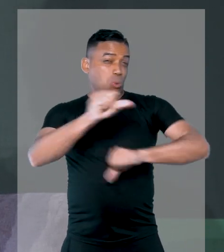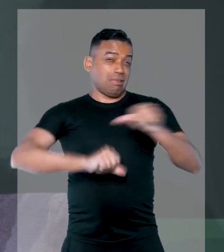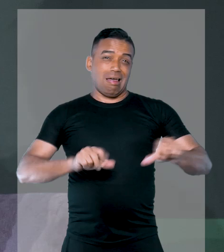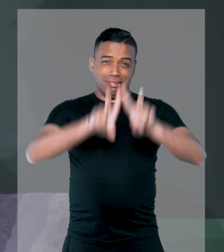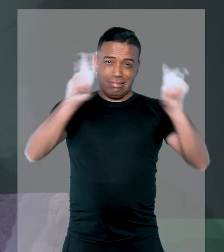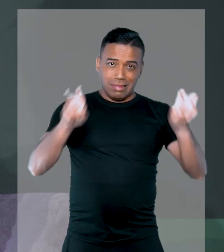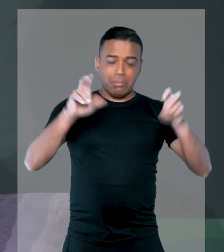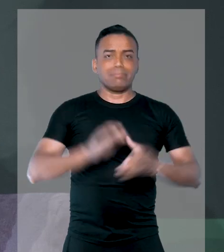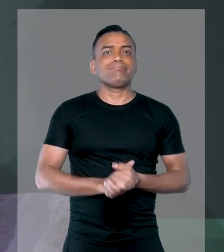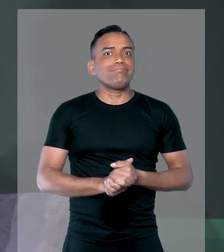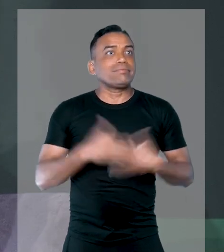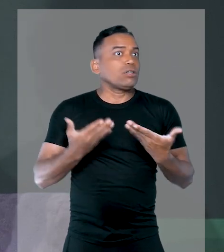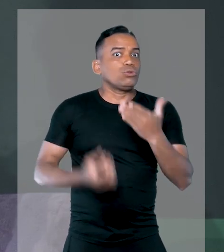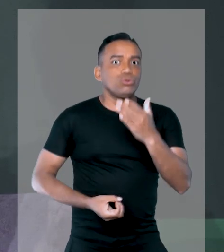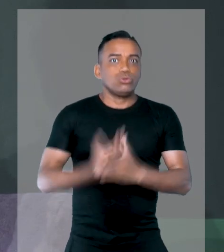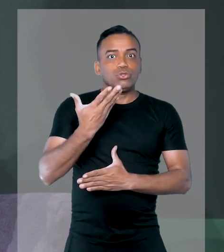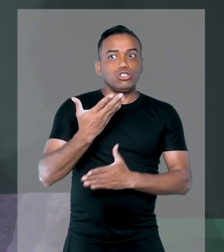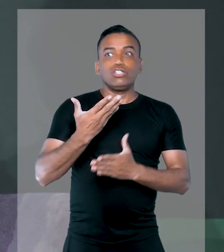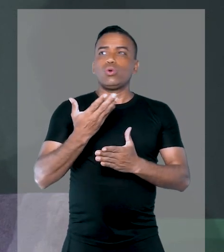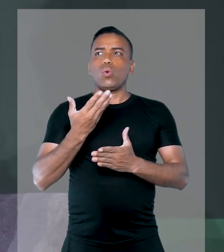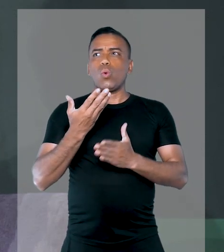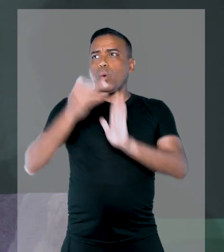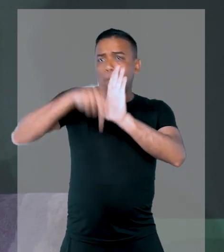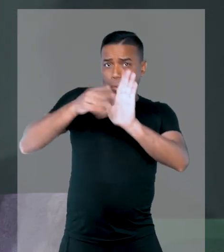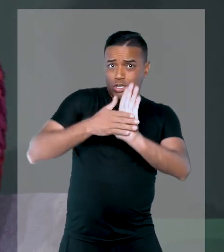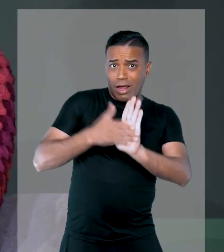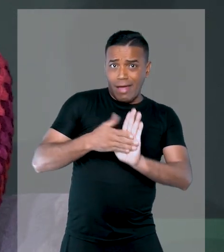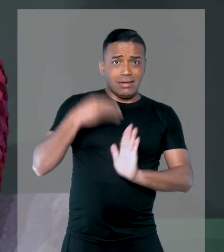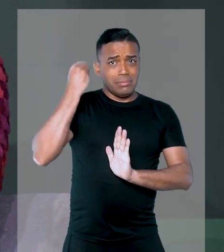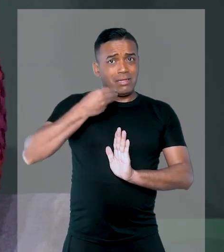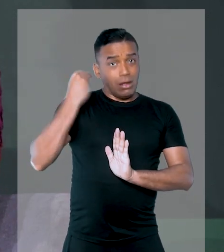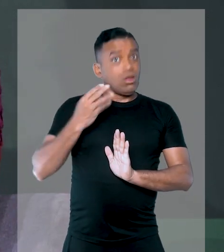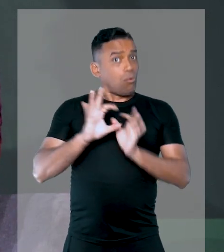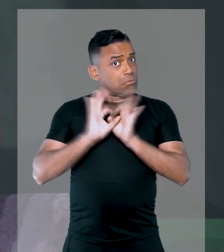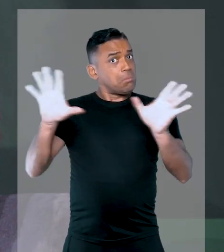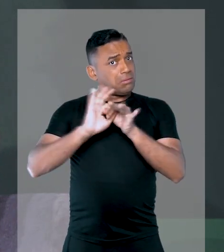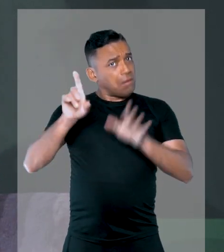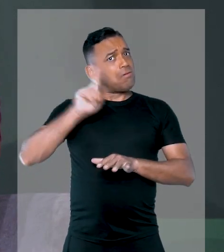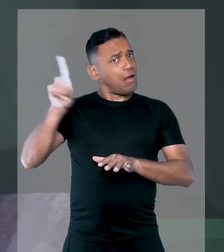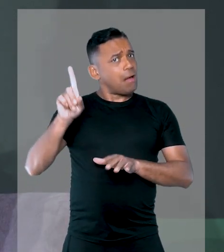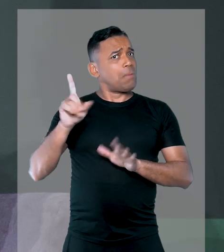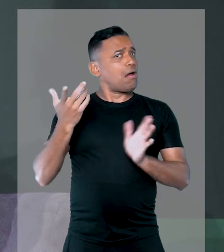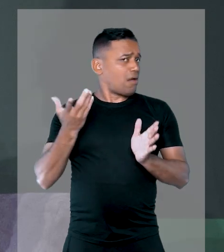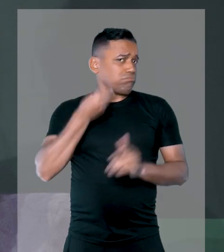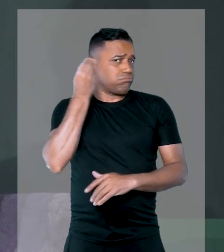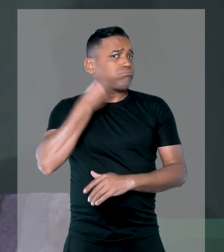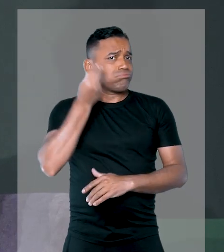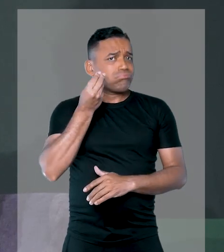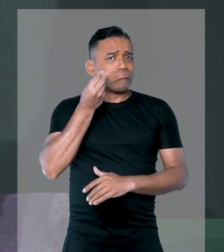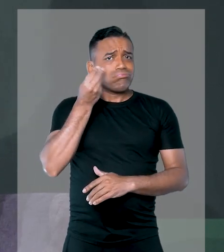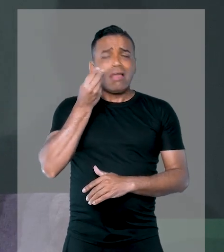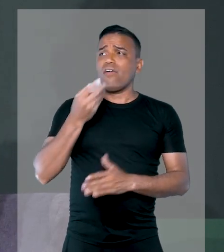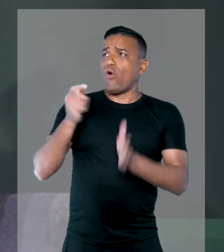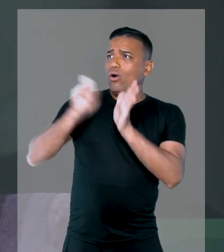surgiu, por se tratar de um projeto experimental, eu tinha bastante liberdade para poder justamente experimentar. E eu falei assim,